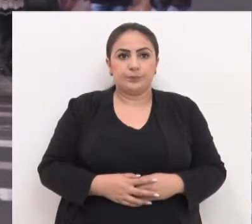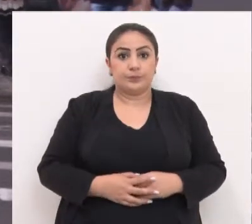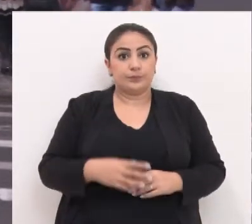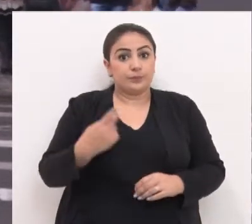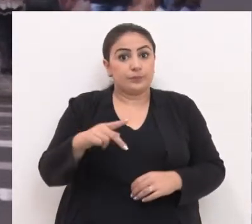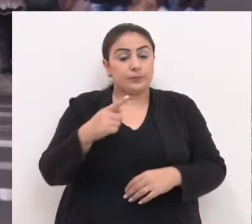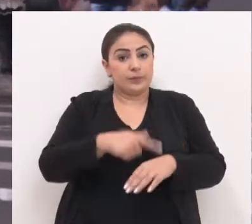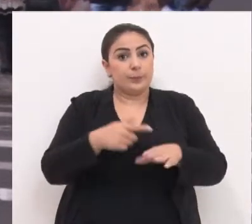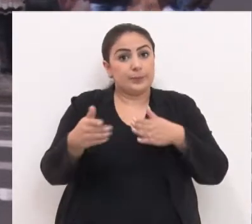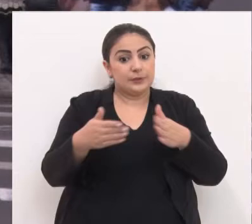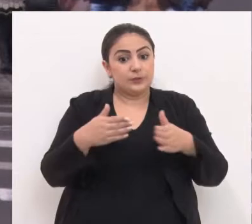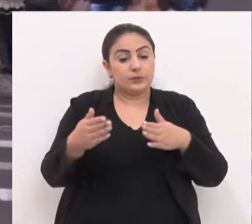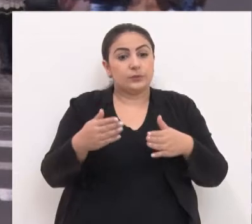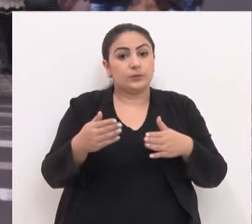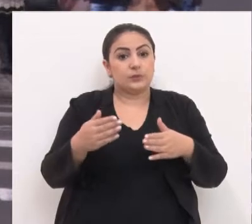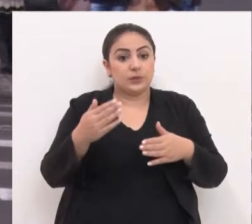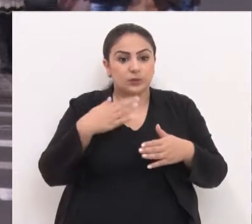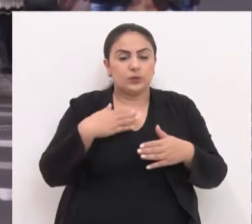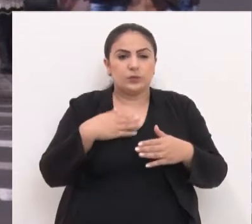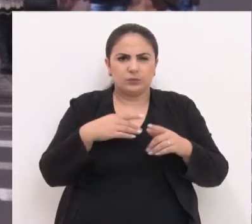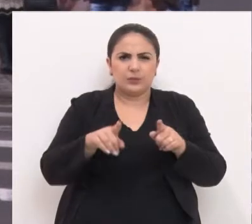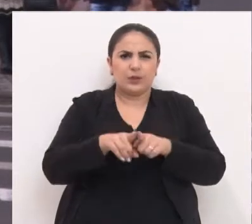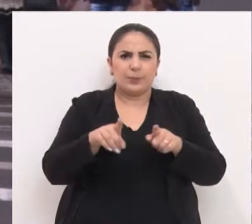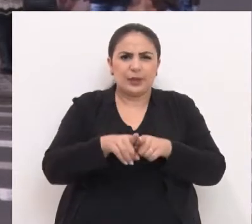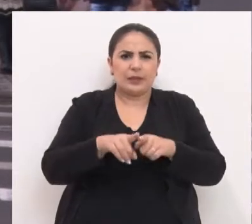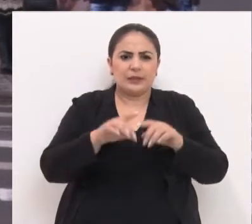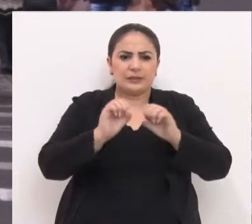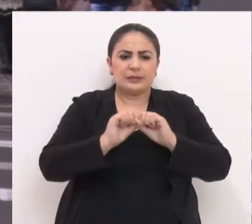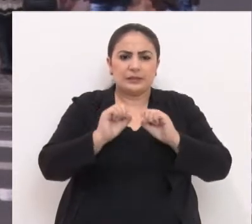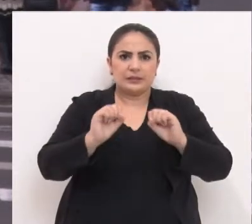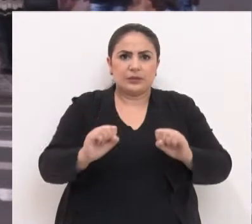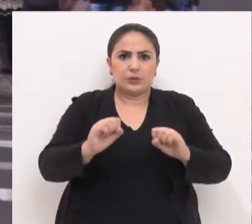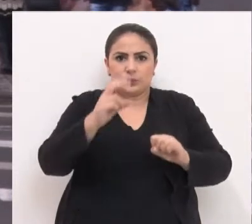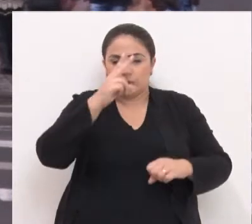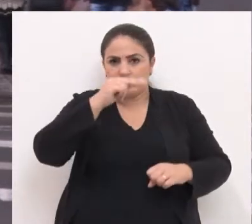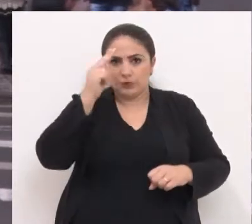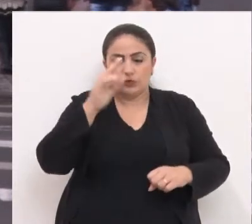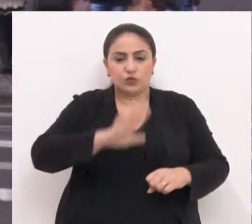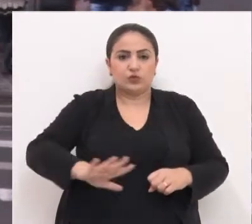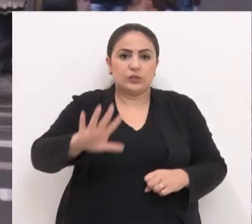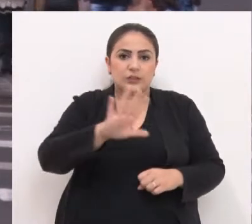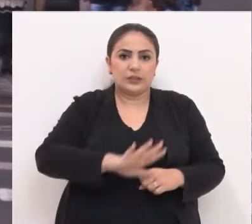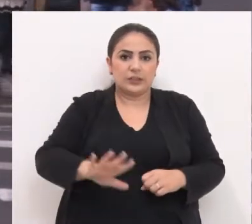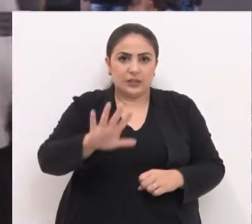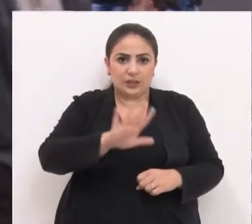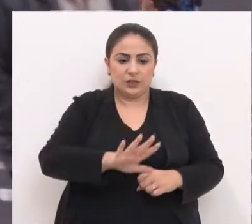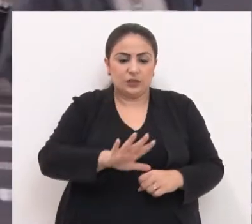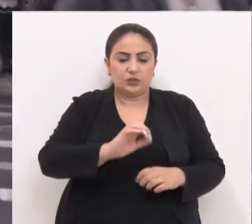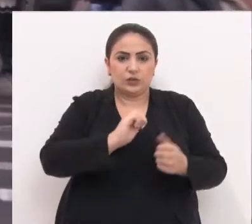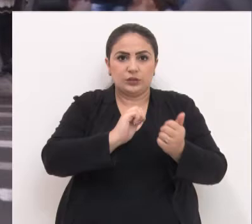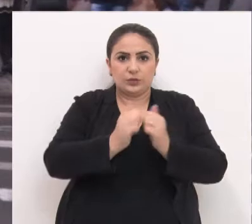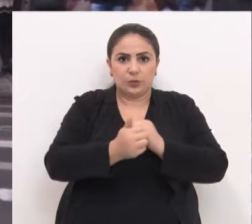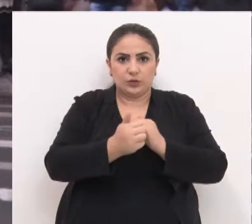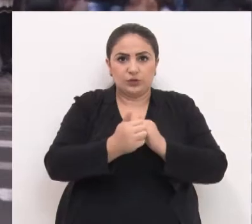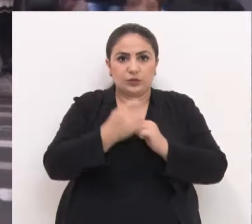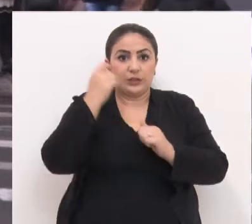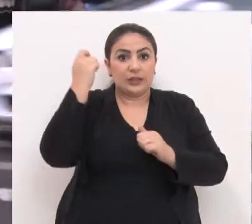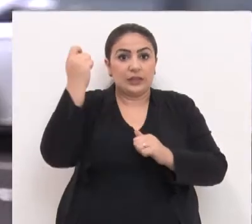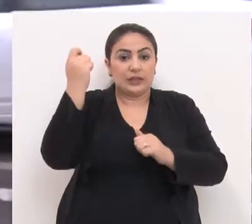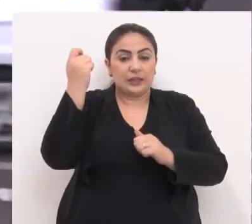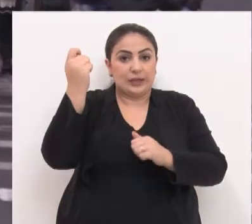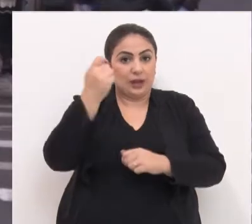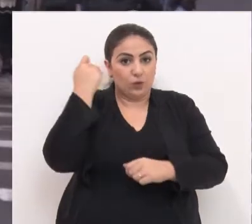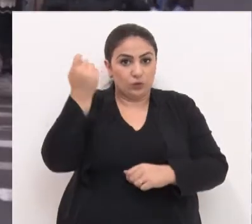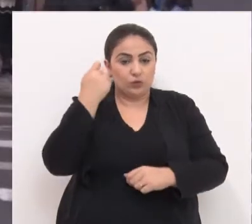Nesse interim, ou logo adiante, eu também fui secretário executivo geral do Esporte Clube